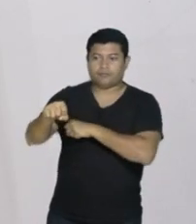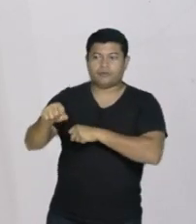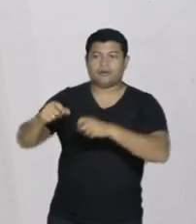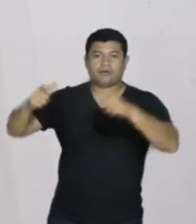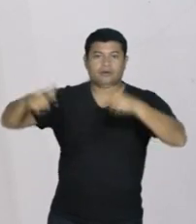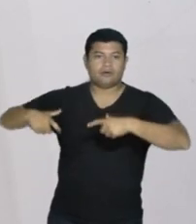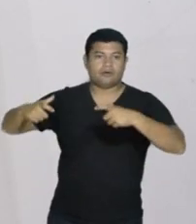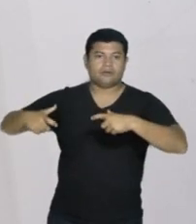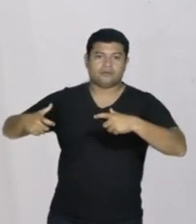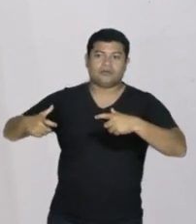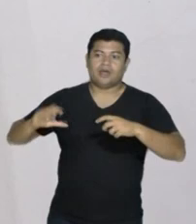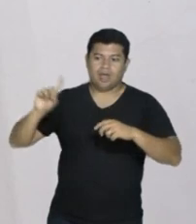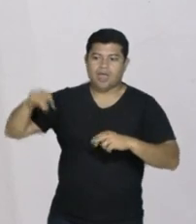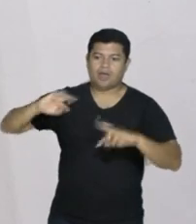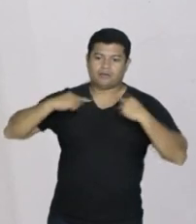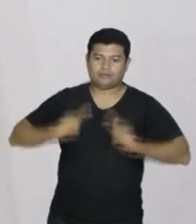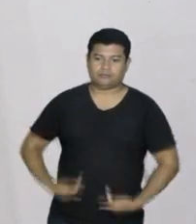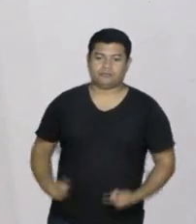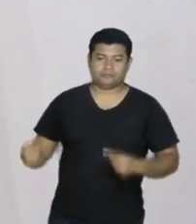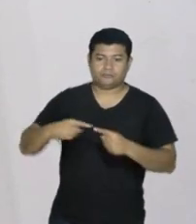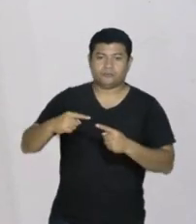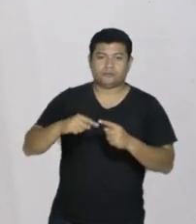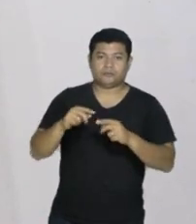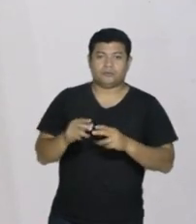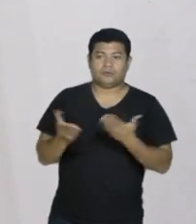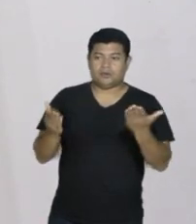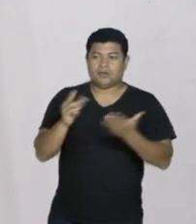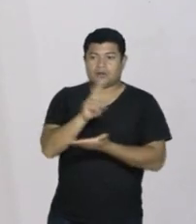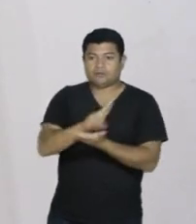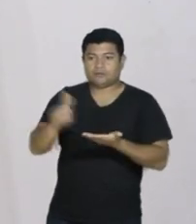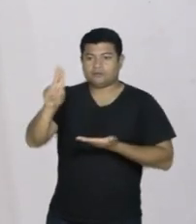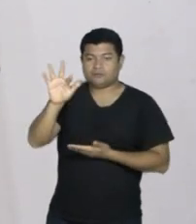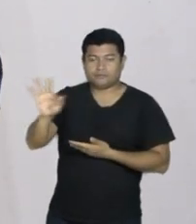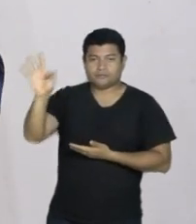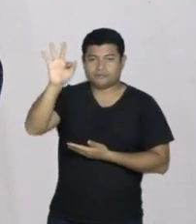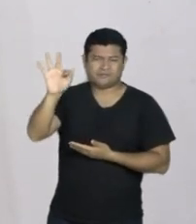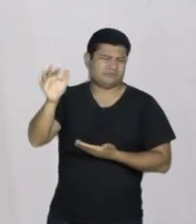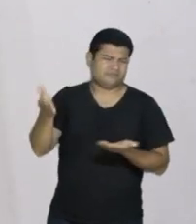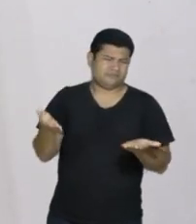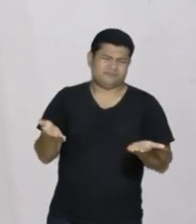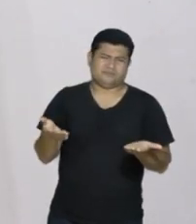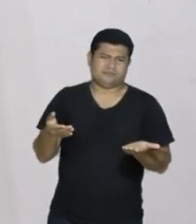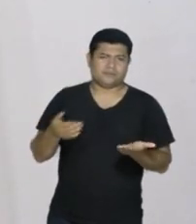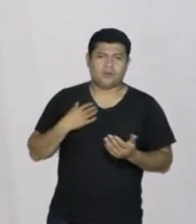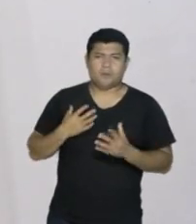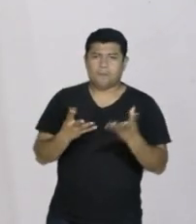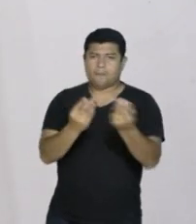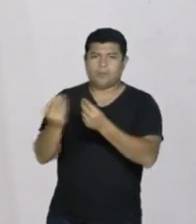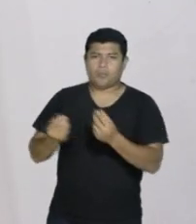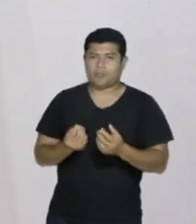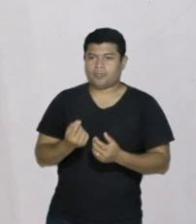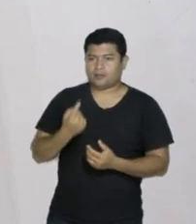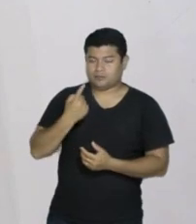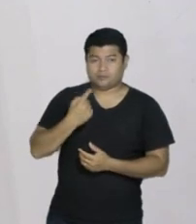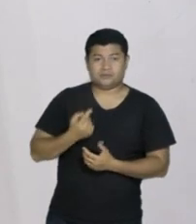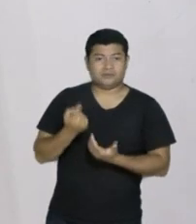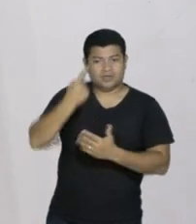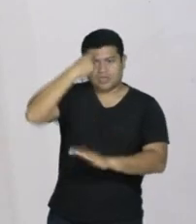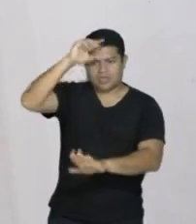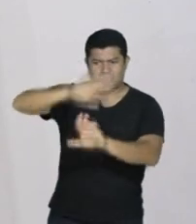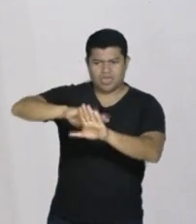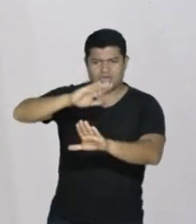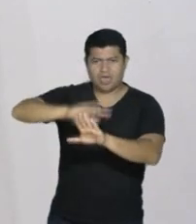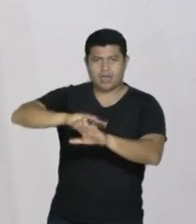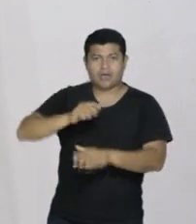Universidade Federal simplesmente uma amontoado de narrativas ideológicas para ficar martelando